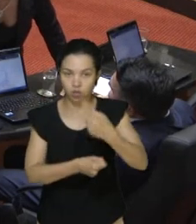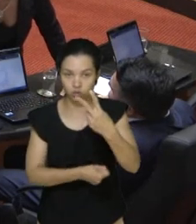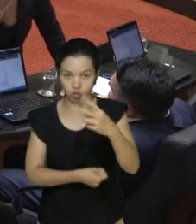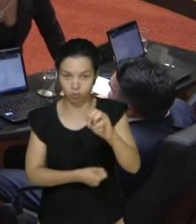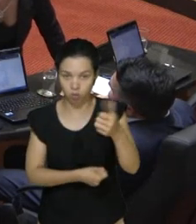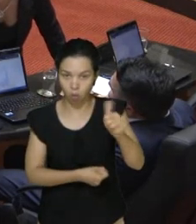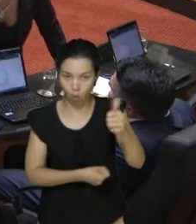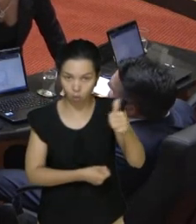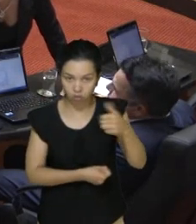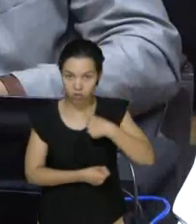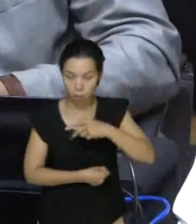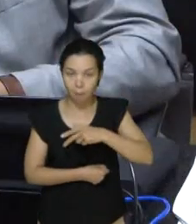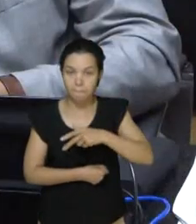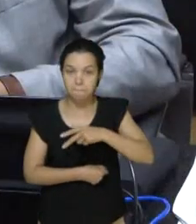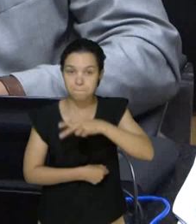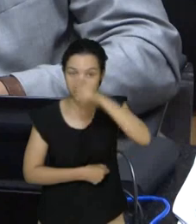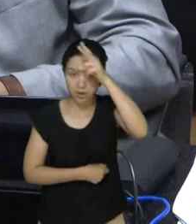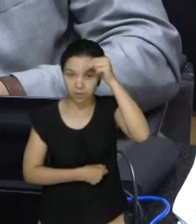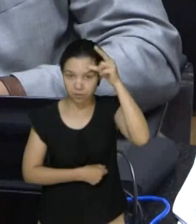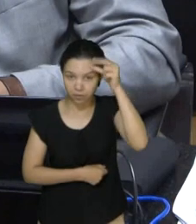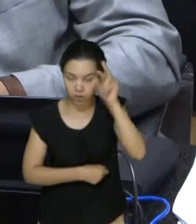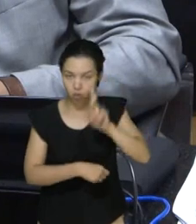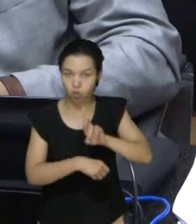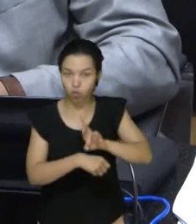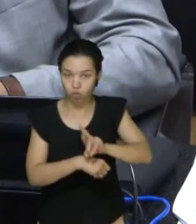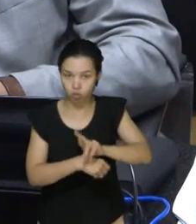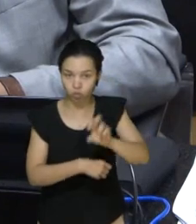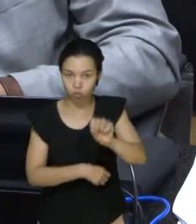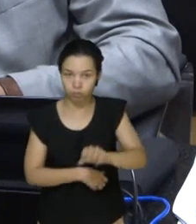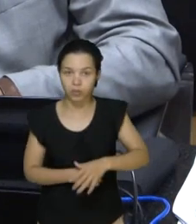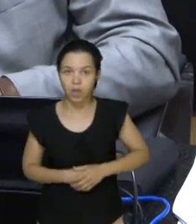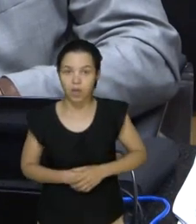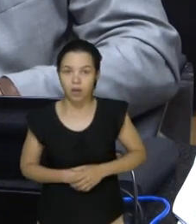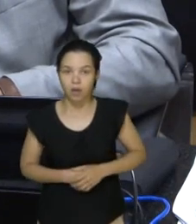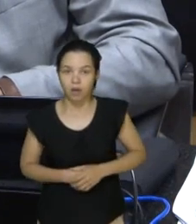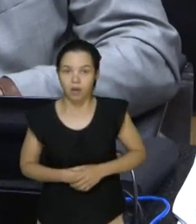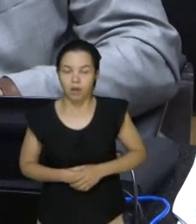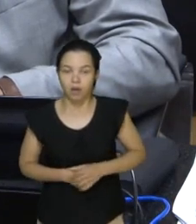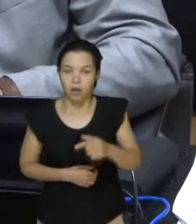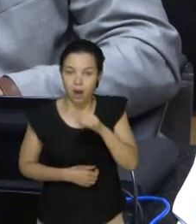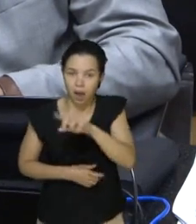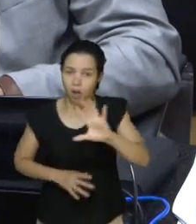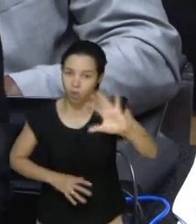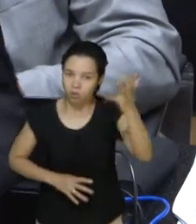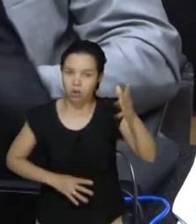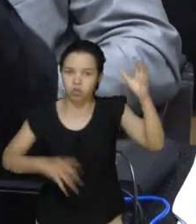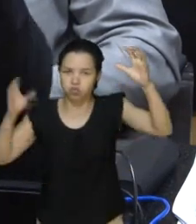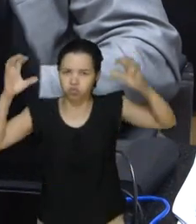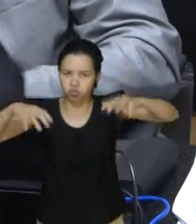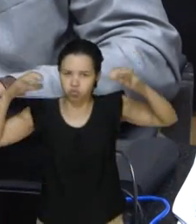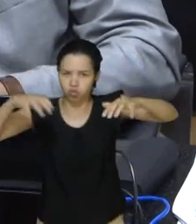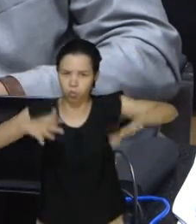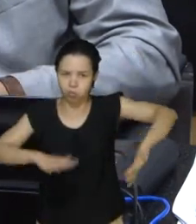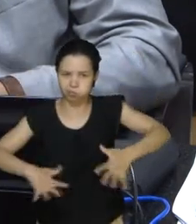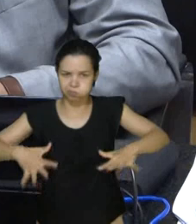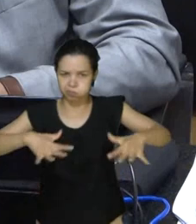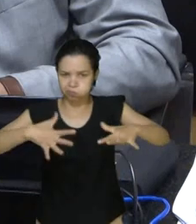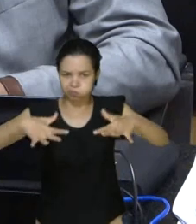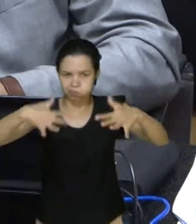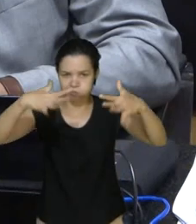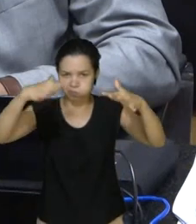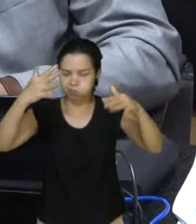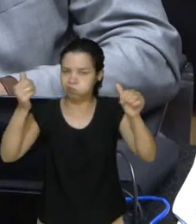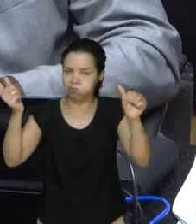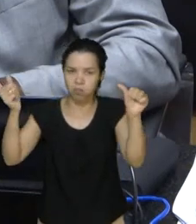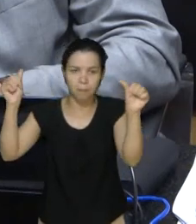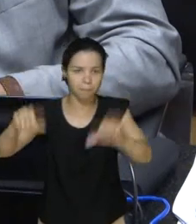nós tivemos uma grande catástrofe, uma das maiores cheias né, que fazia 30 anos que nós não tínhamos uma